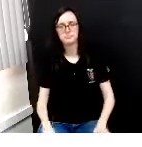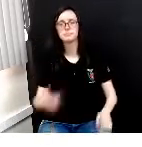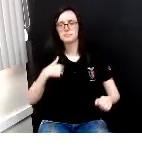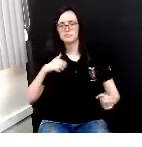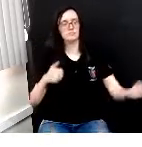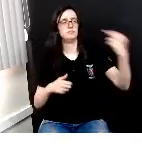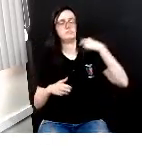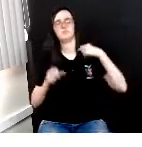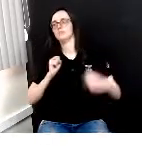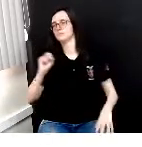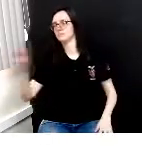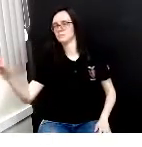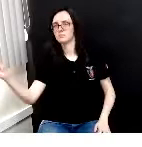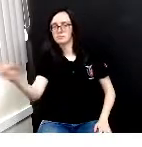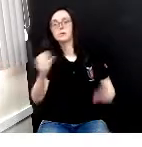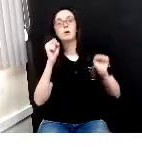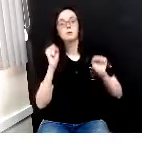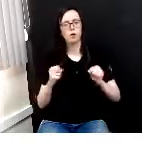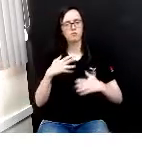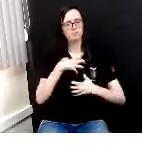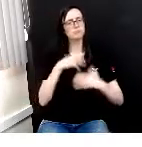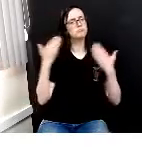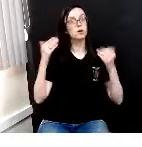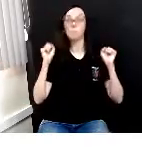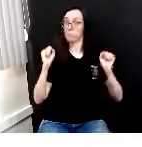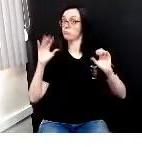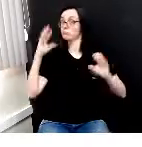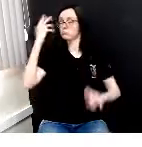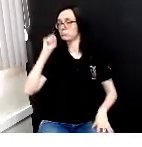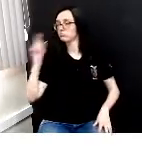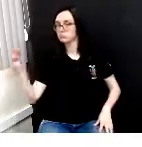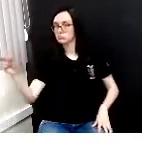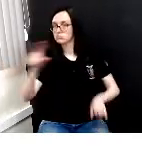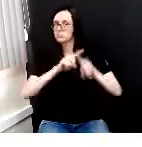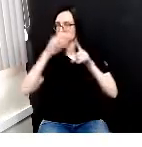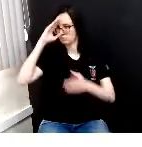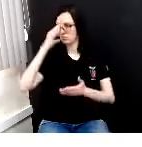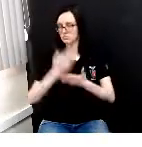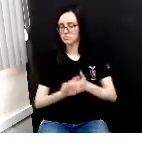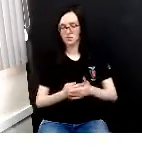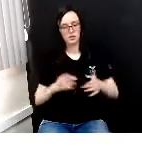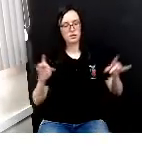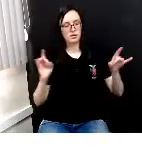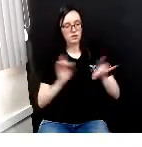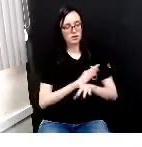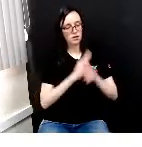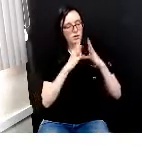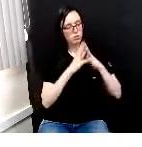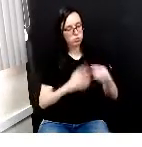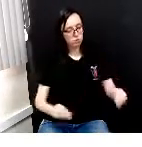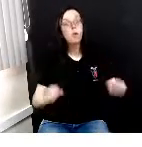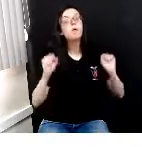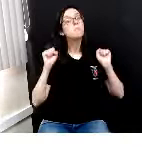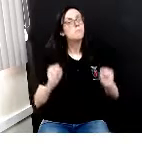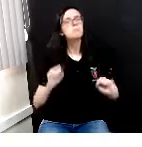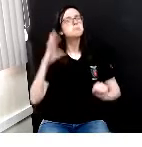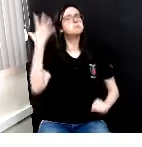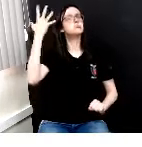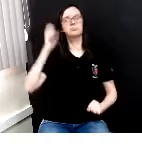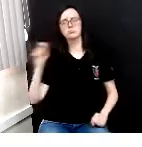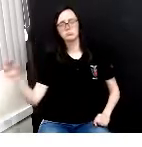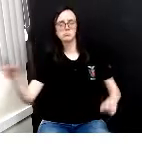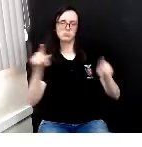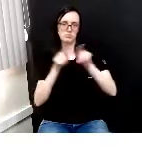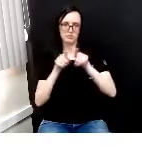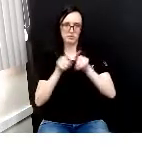eu tiver com sinais e sintomas, mas acredita-se que mesmo depois pode continuar sendo transmitido.